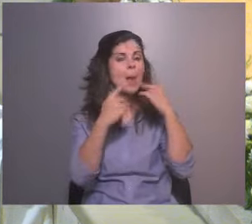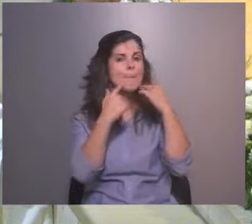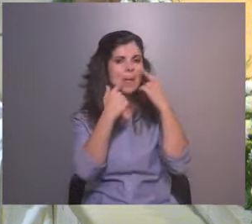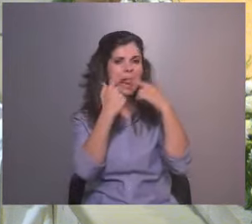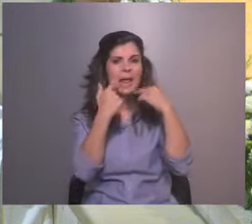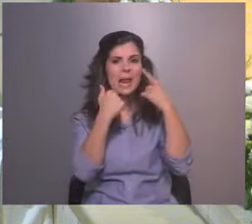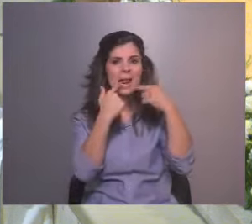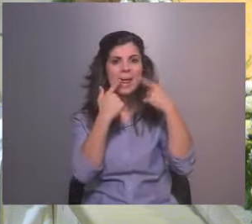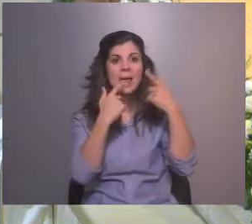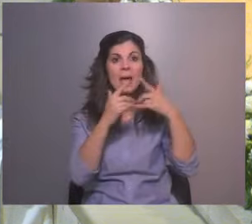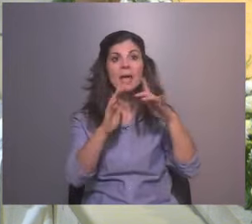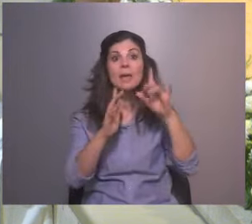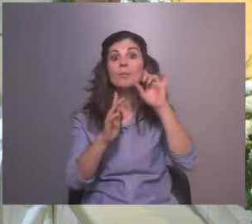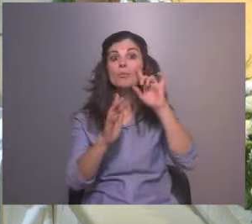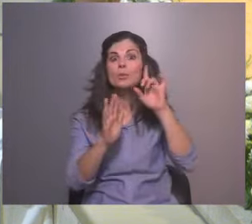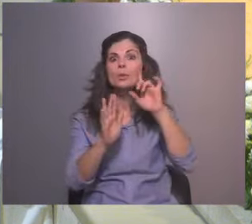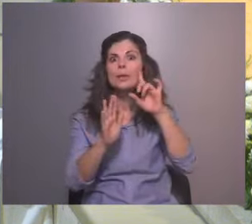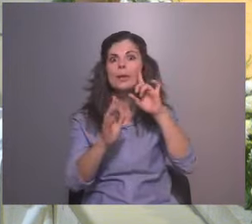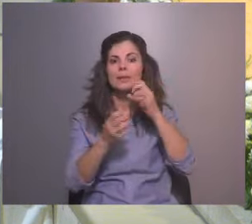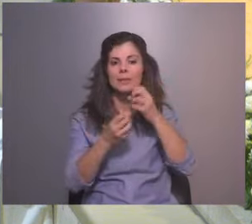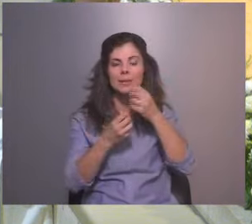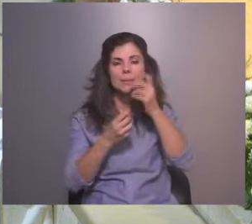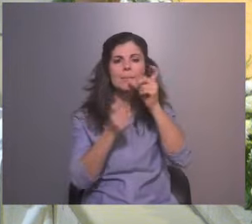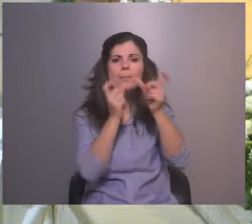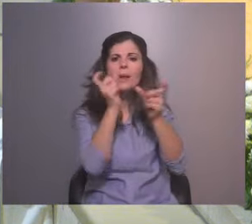nobis